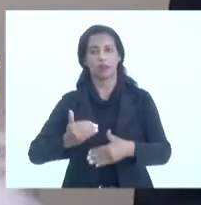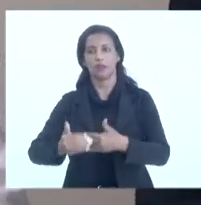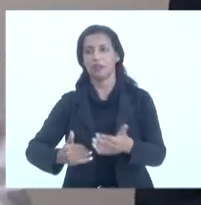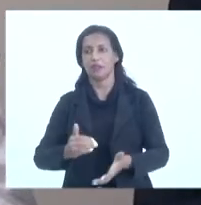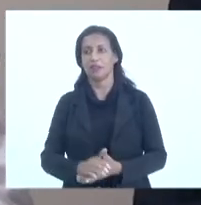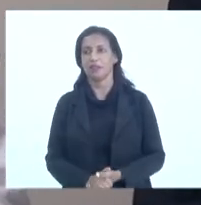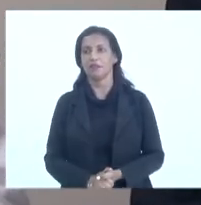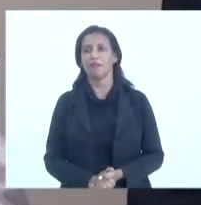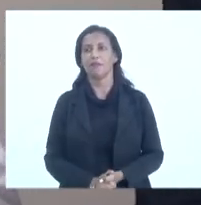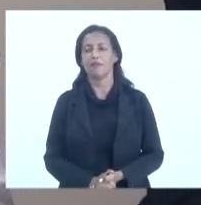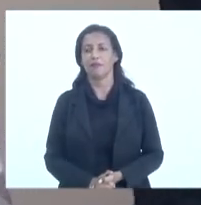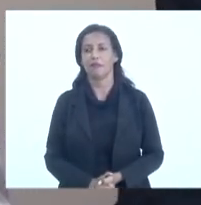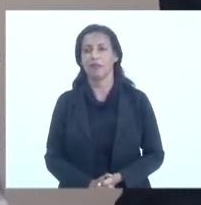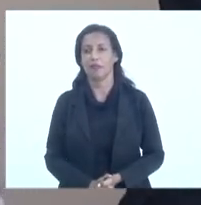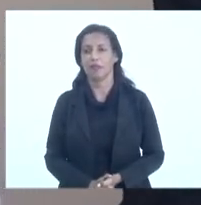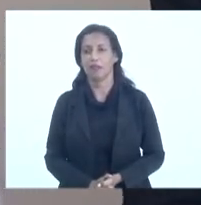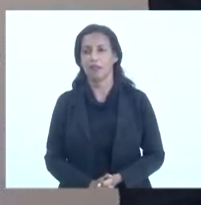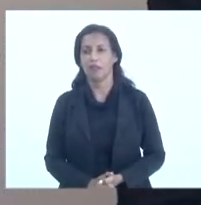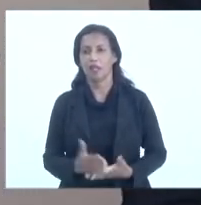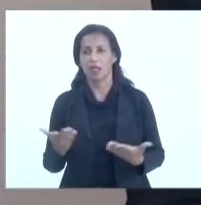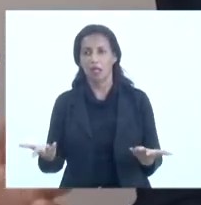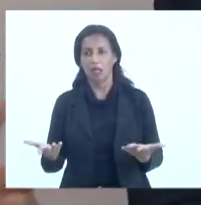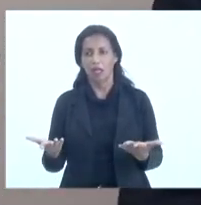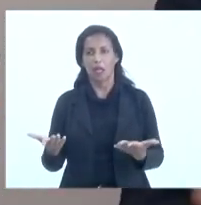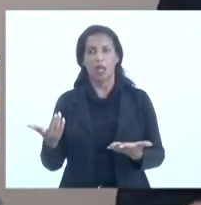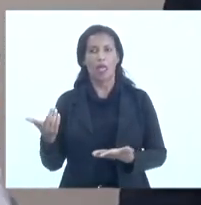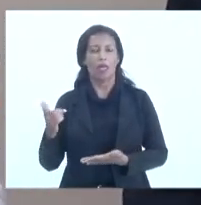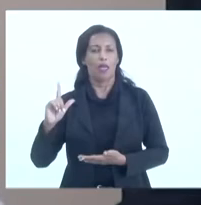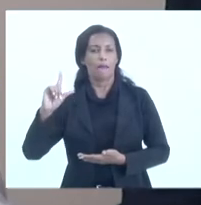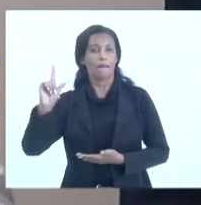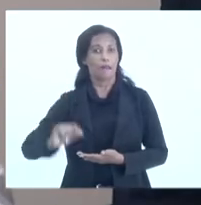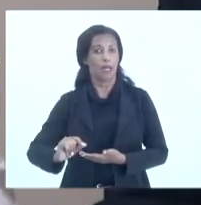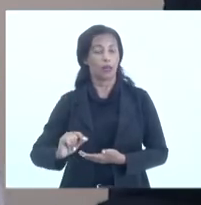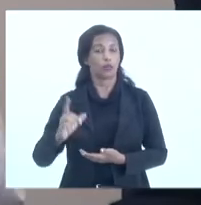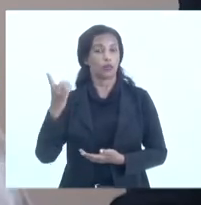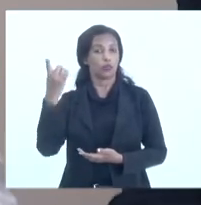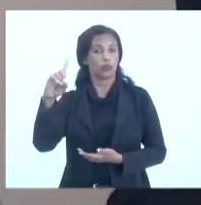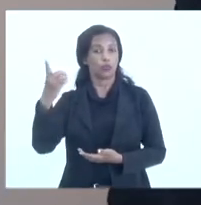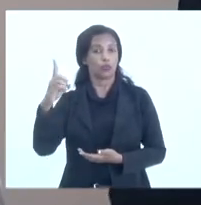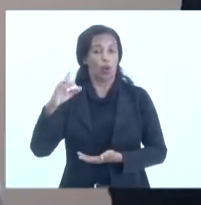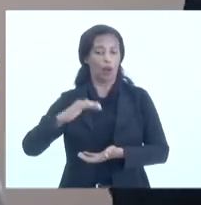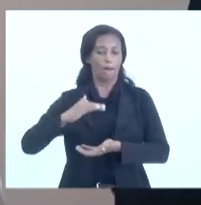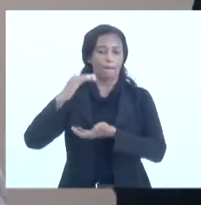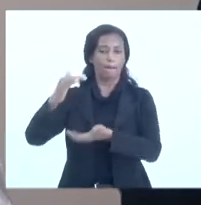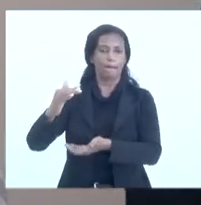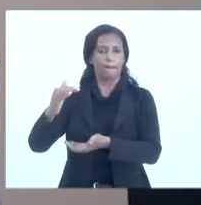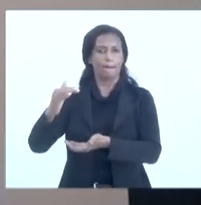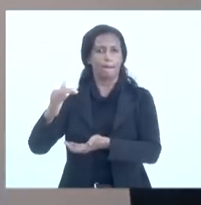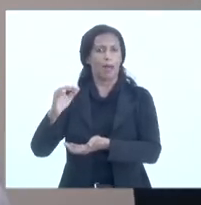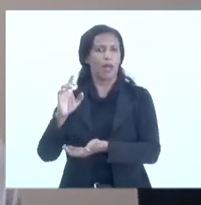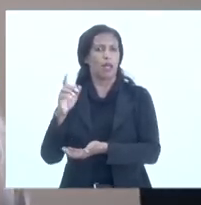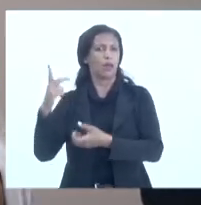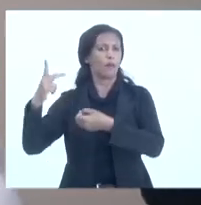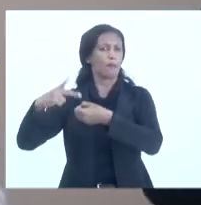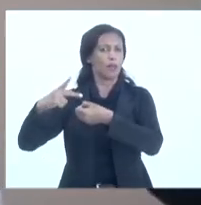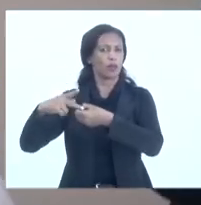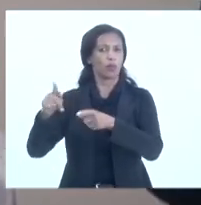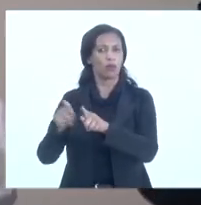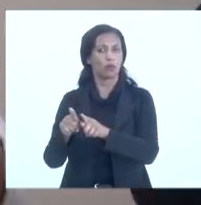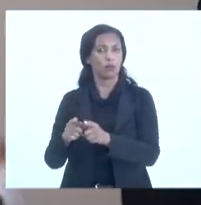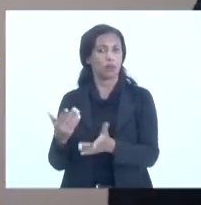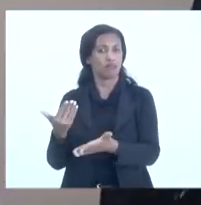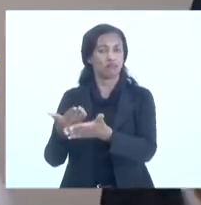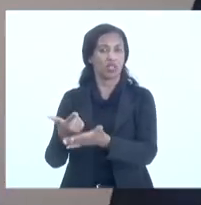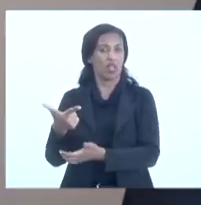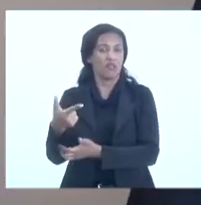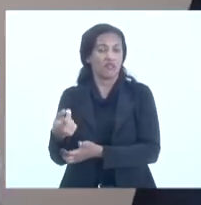governador Pezão, ele enfrentou um momento em que o dólar era menos de R$ 4,00 e que o barril do petróleo não chegava a 20. Me lembro de uma reunião com ele alguns